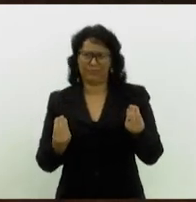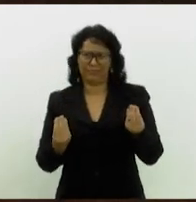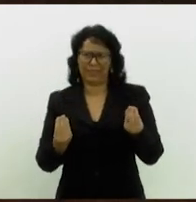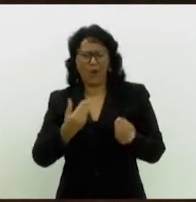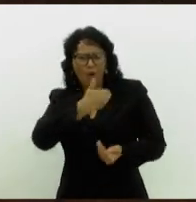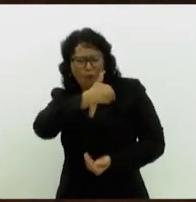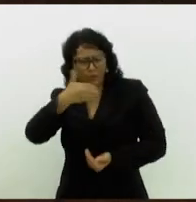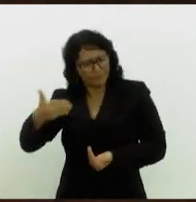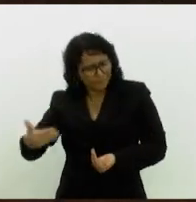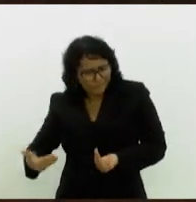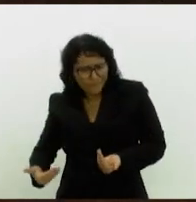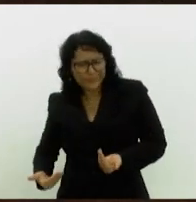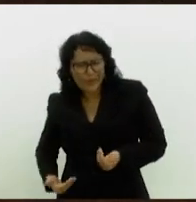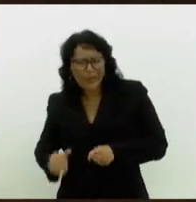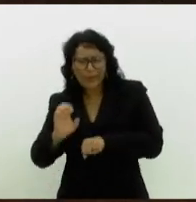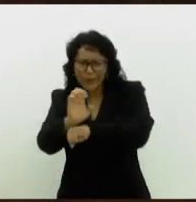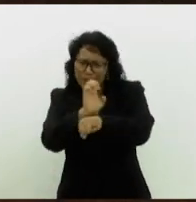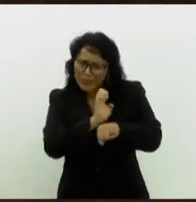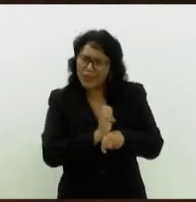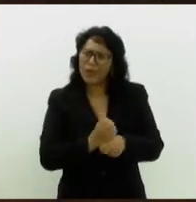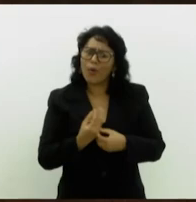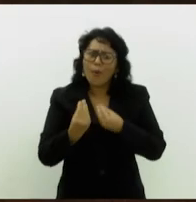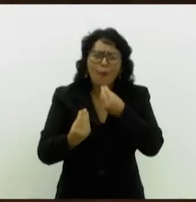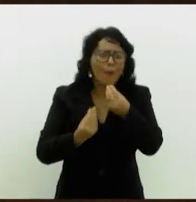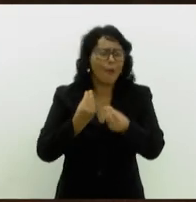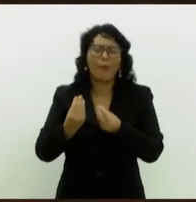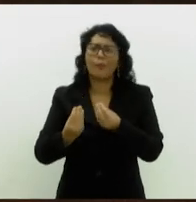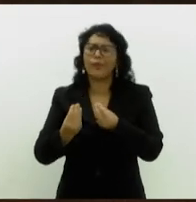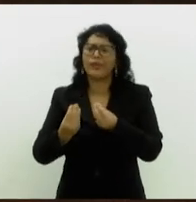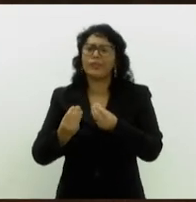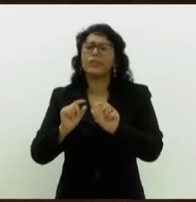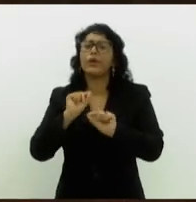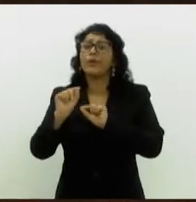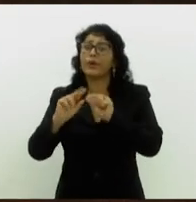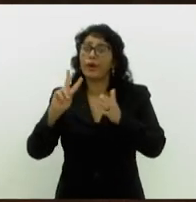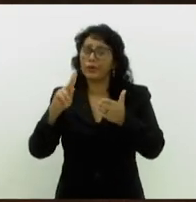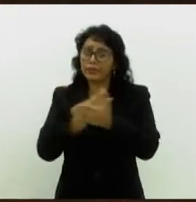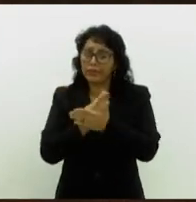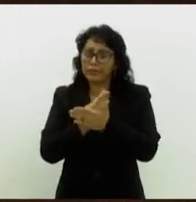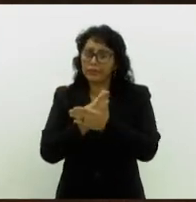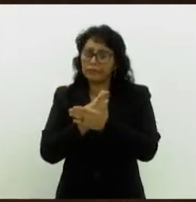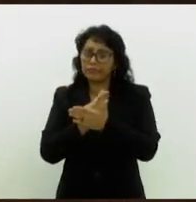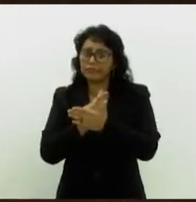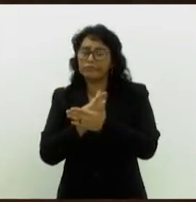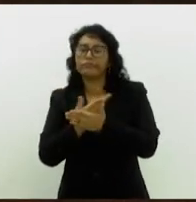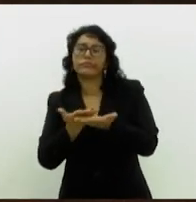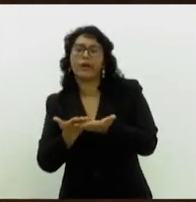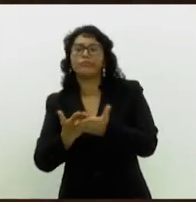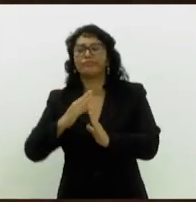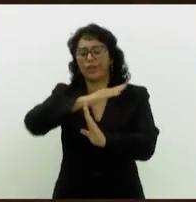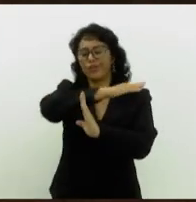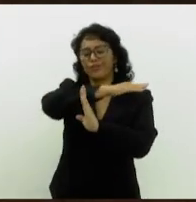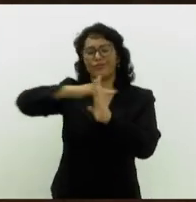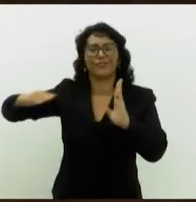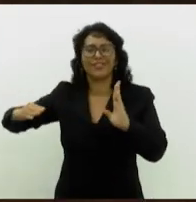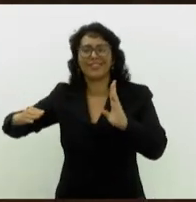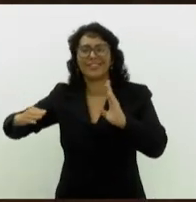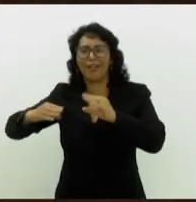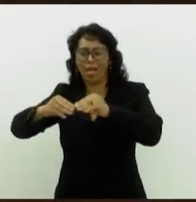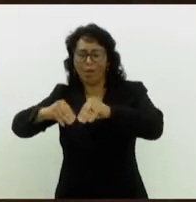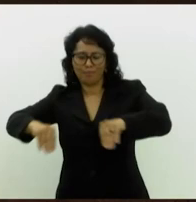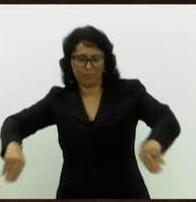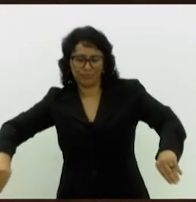e tá novamente trabalhando na divisão pagando uns e não pagando